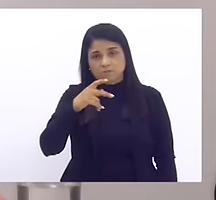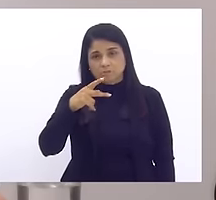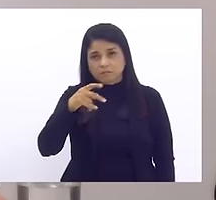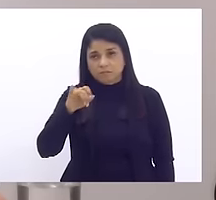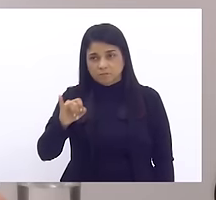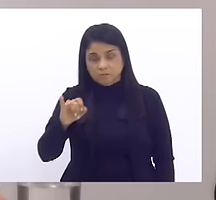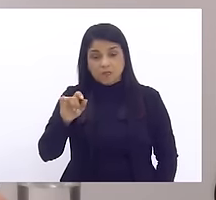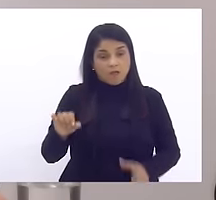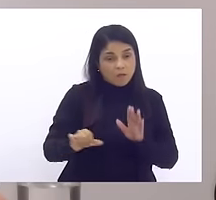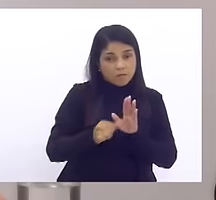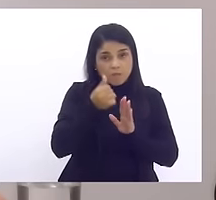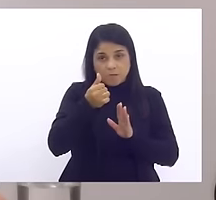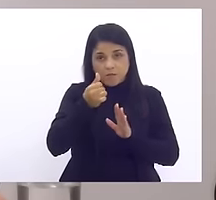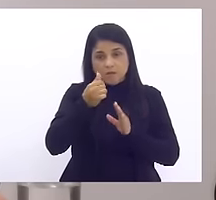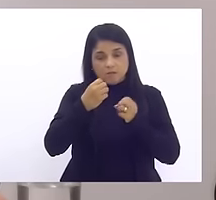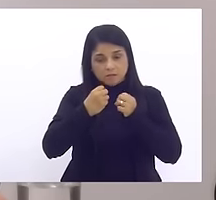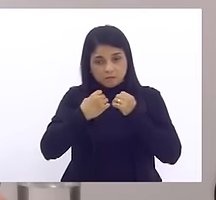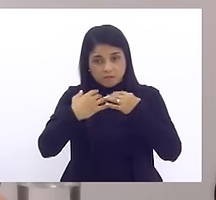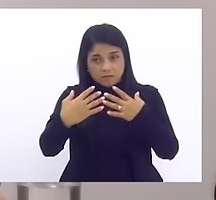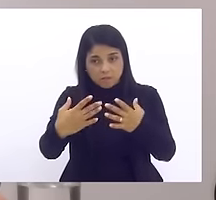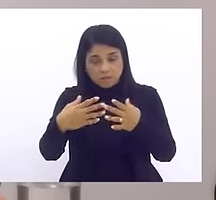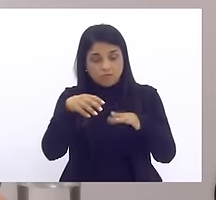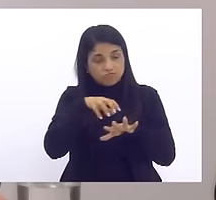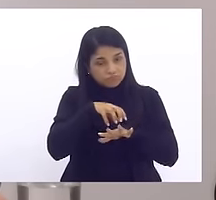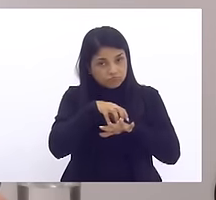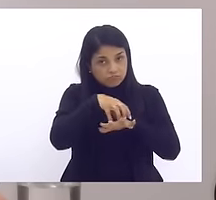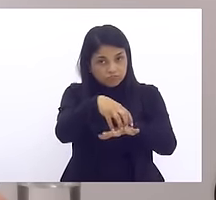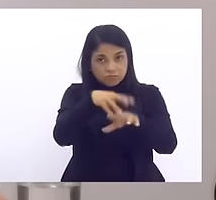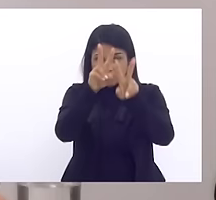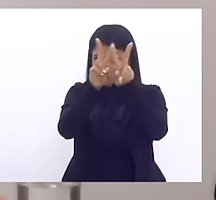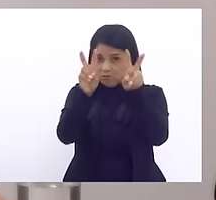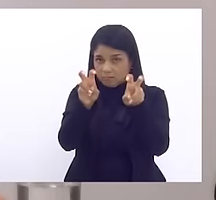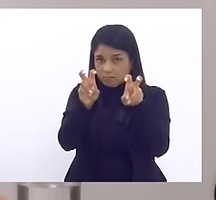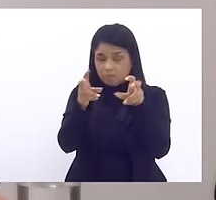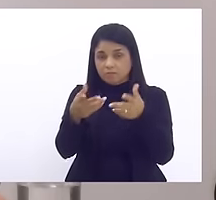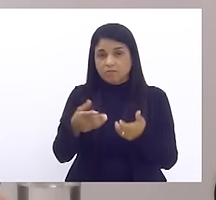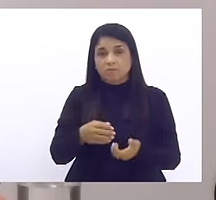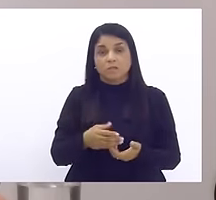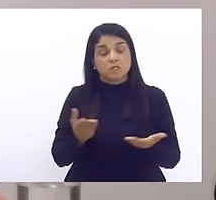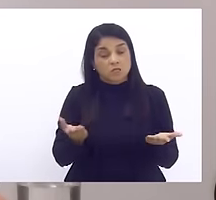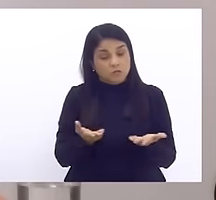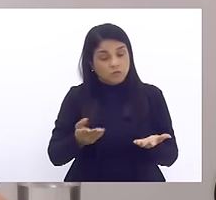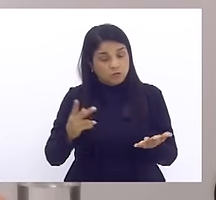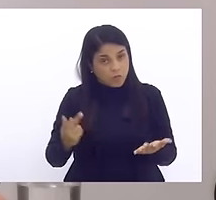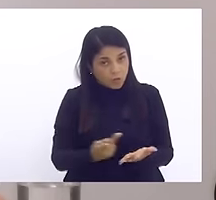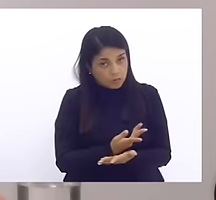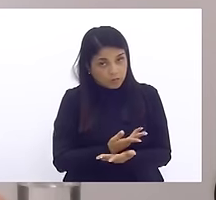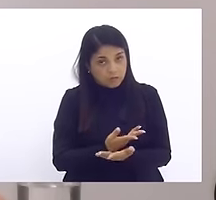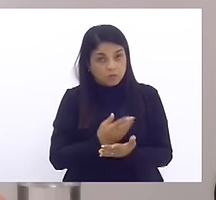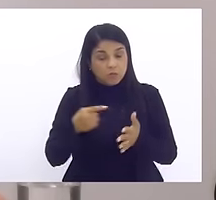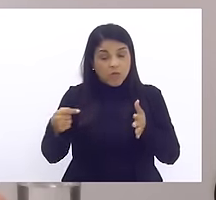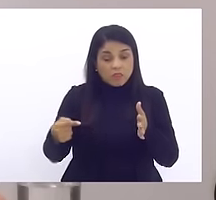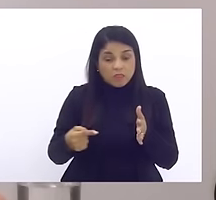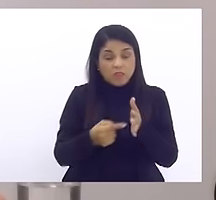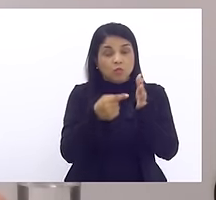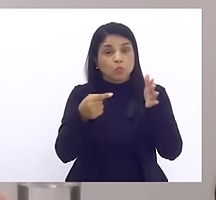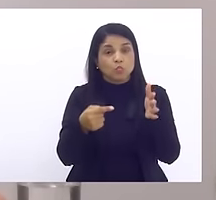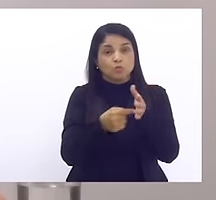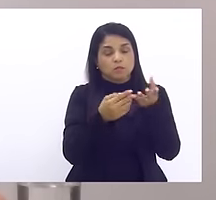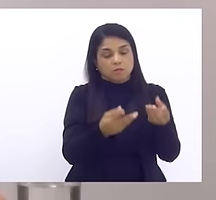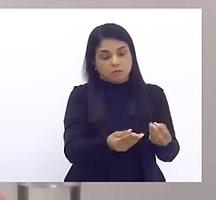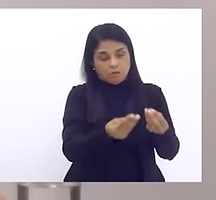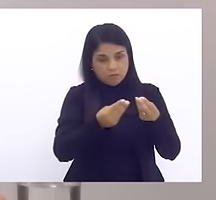que envolve o tema transporte essa sessão só está acontecendo o fruto das denúncias que recebemos